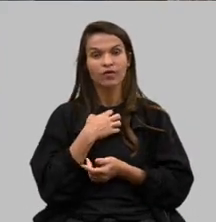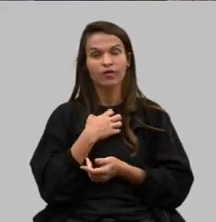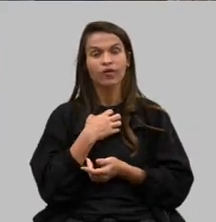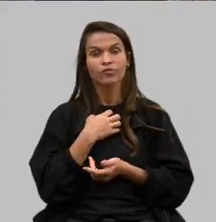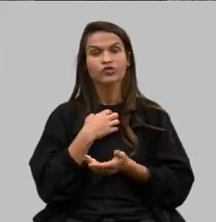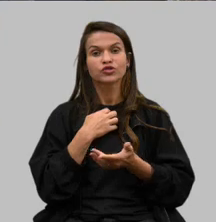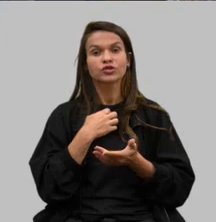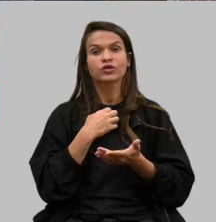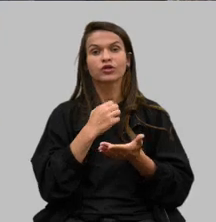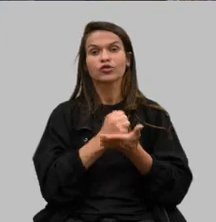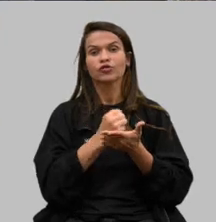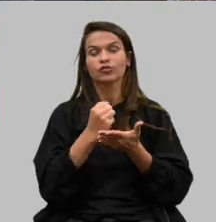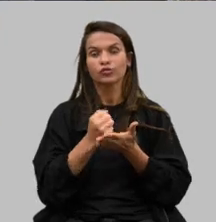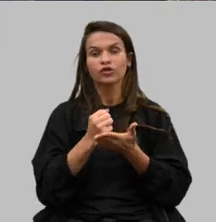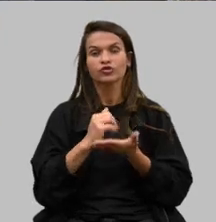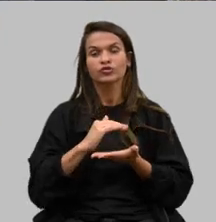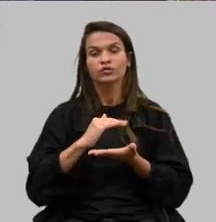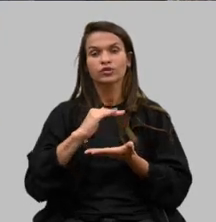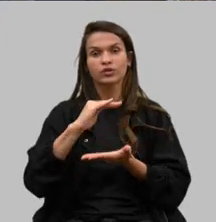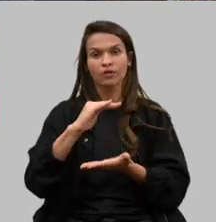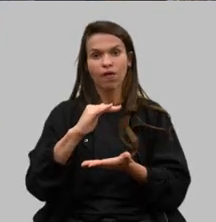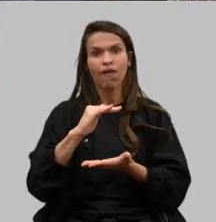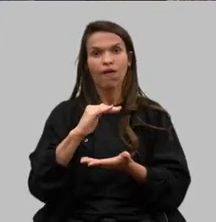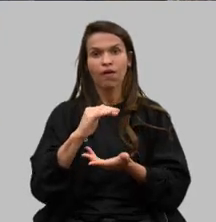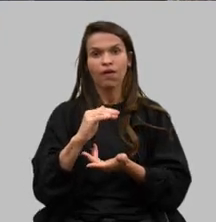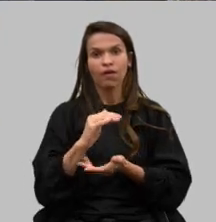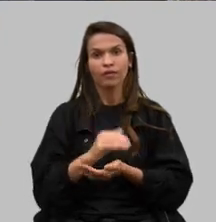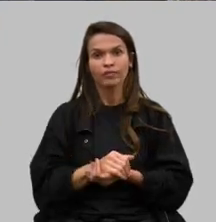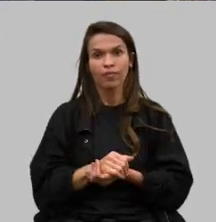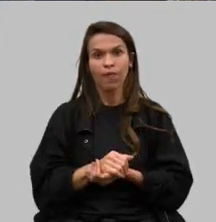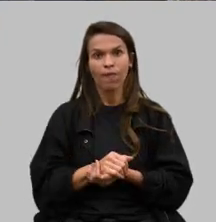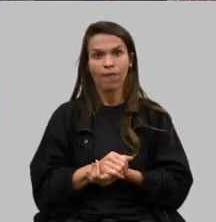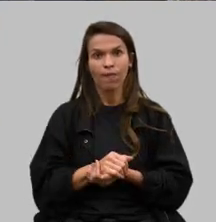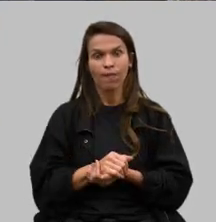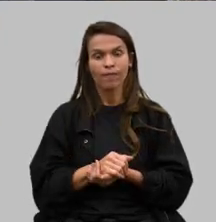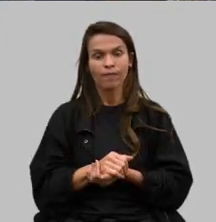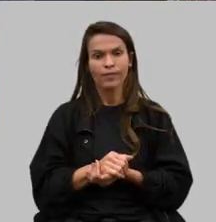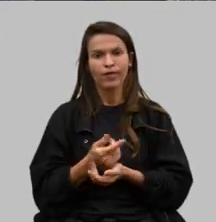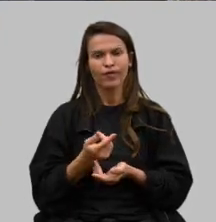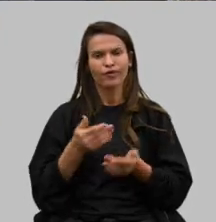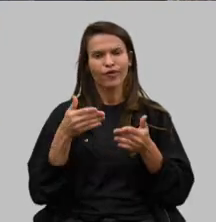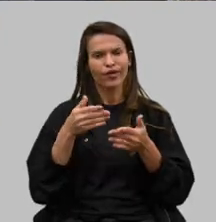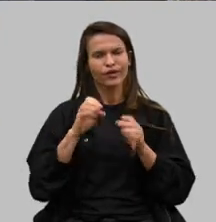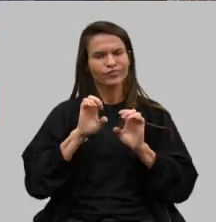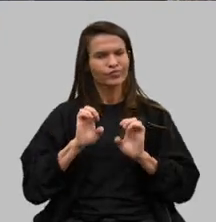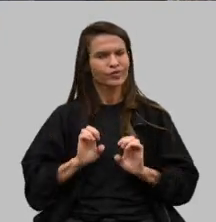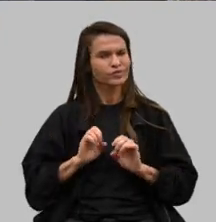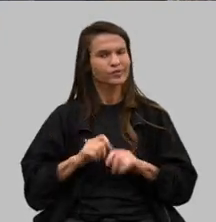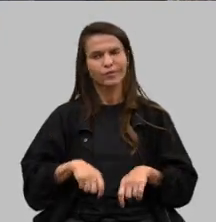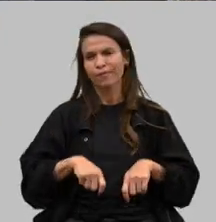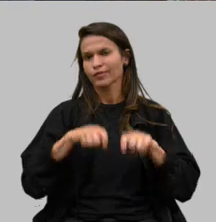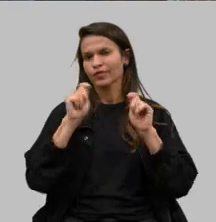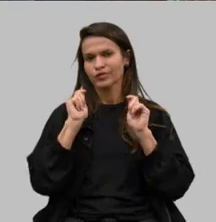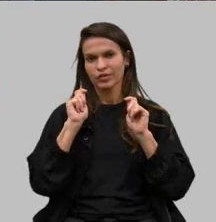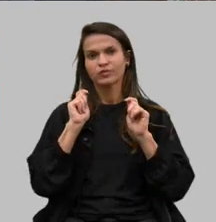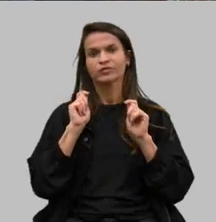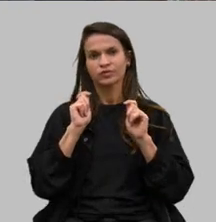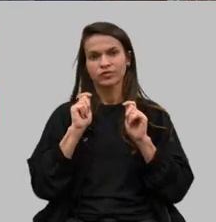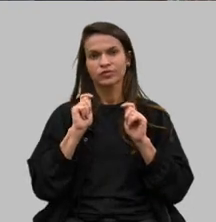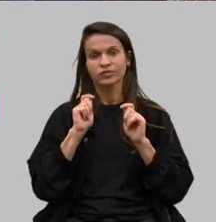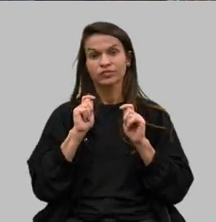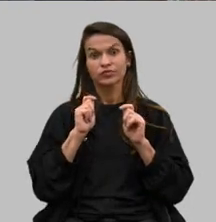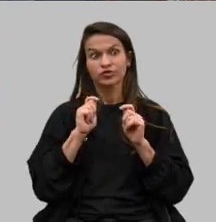contratar de doação eh no mínimo eticamente né gente no mínimo eticamente não seria possível depois de dois grandes